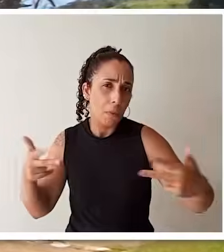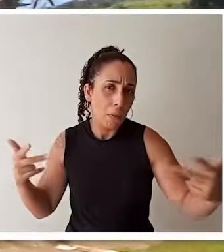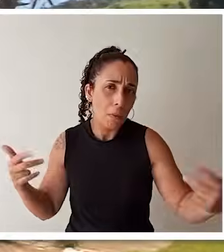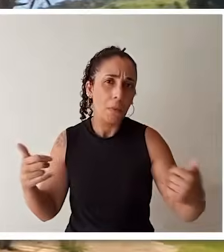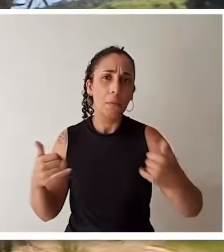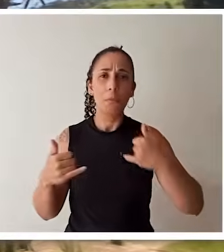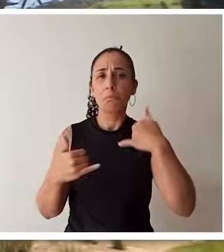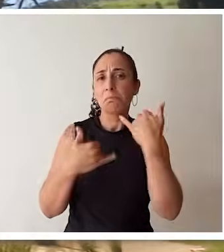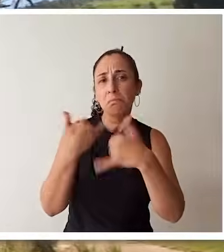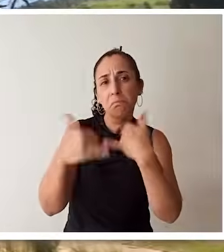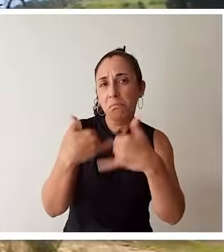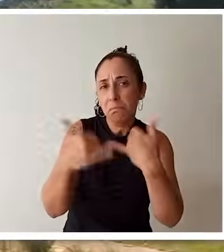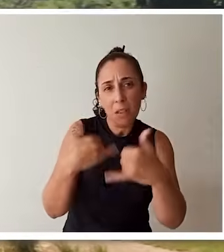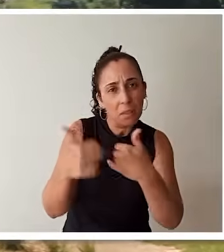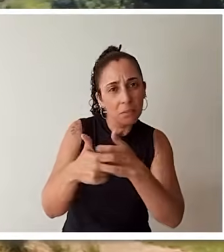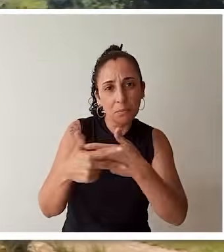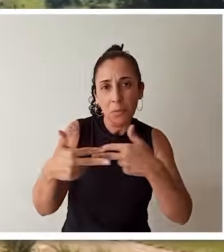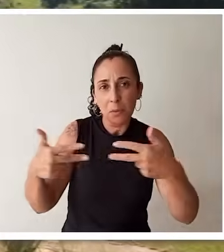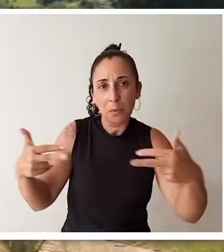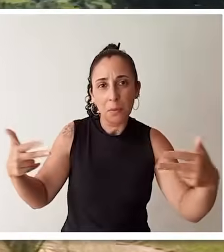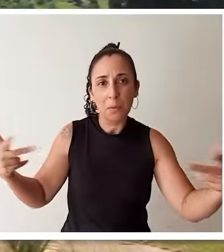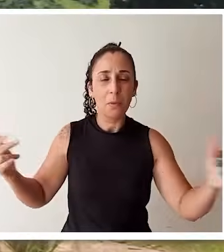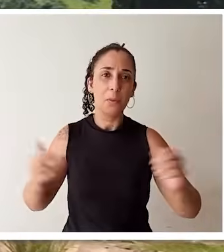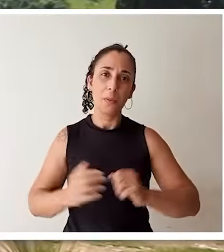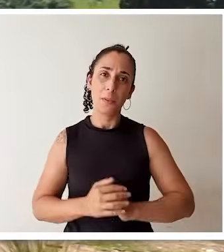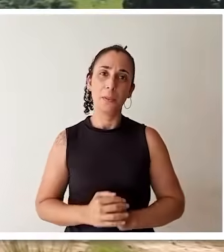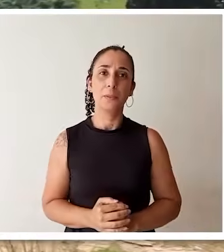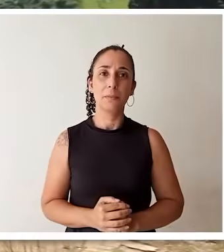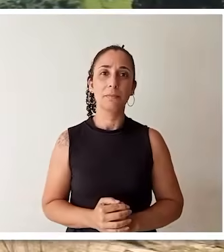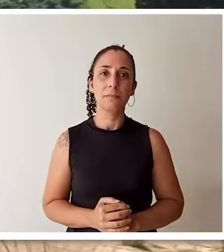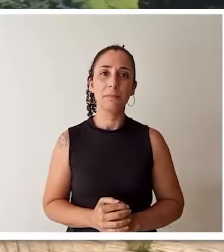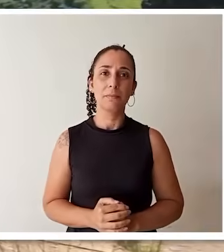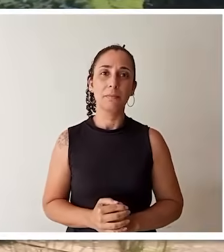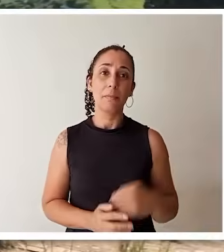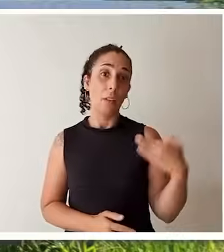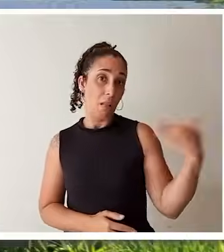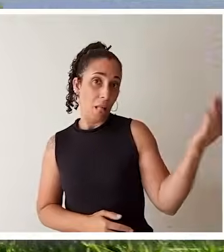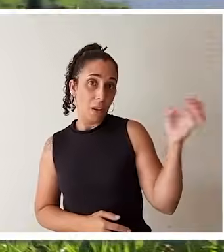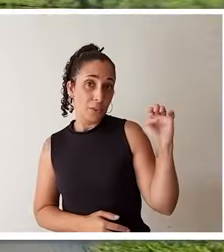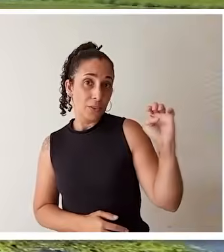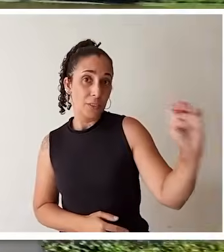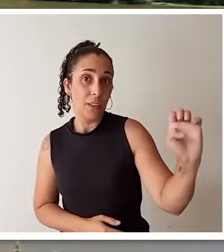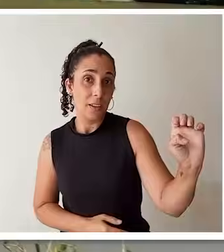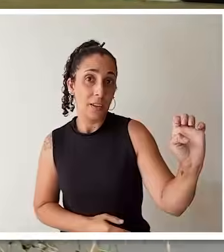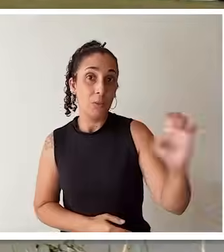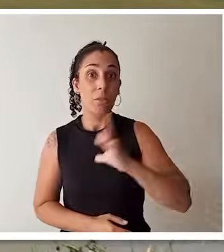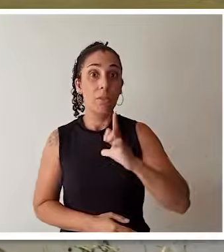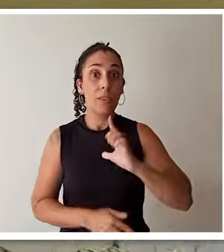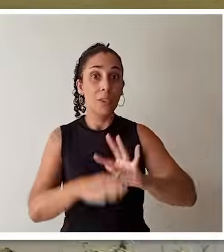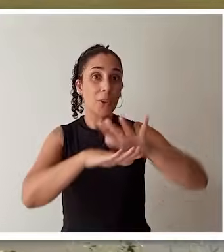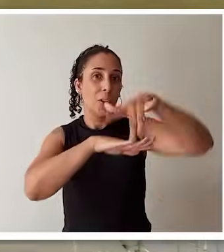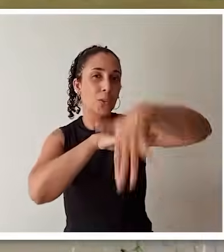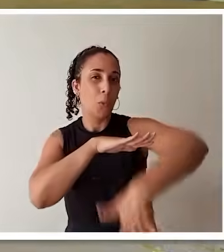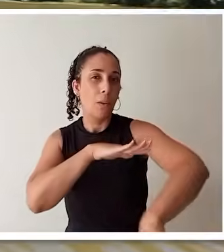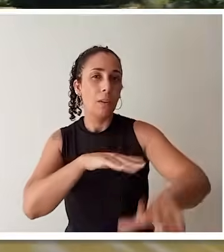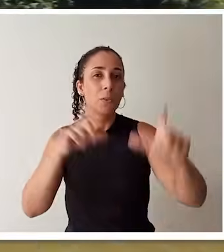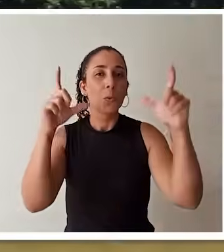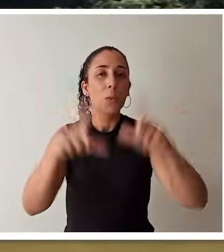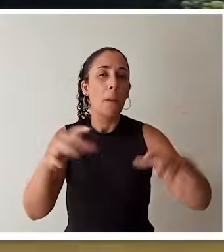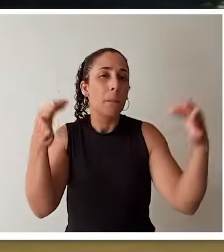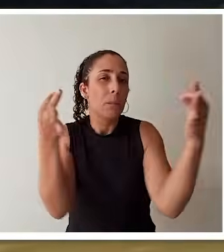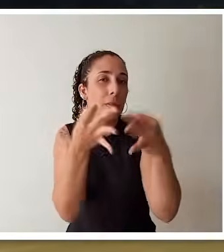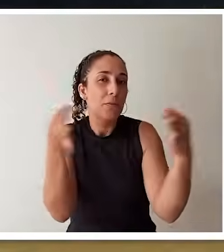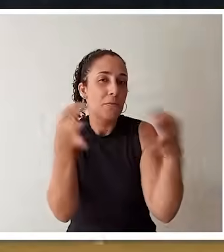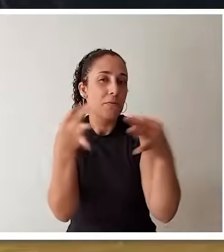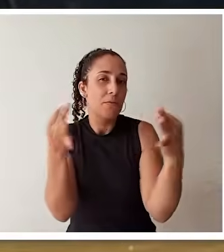fazer um piquenique, jogar um jogo de dama, jogar um jogo de xadrez. Do lado esquerdo, uma cachoeira que transforma